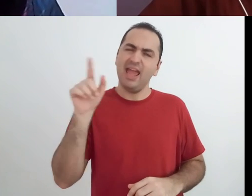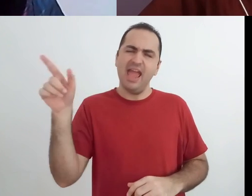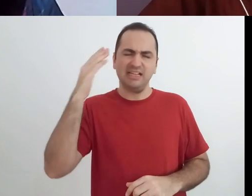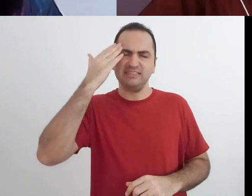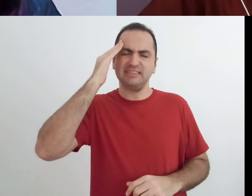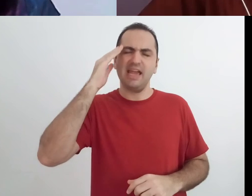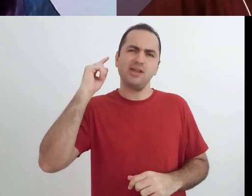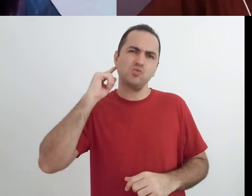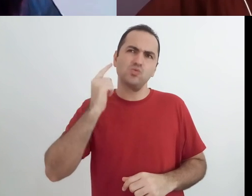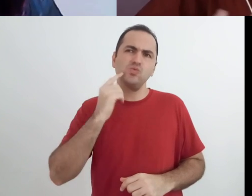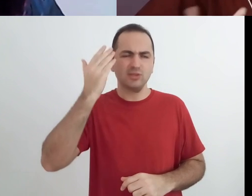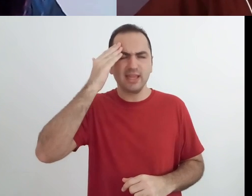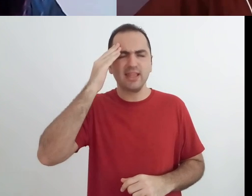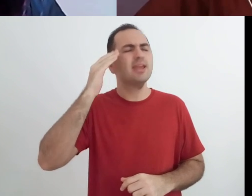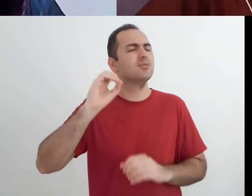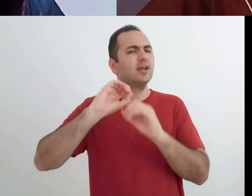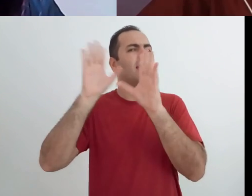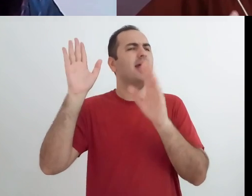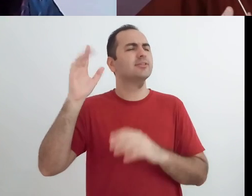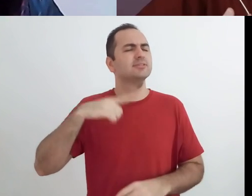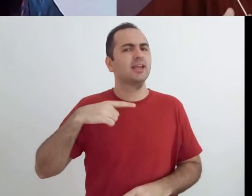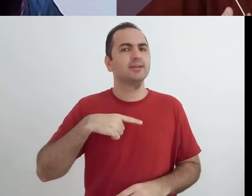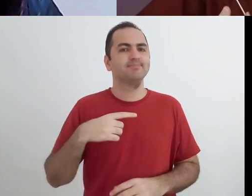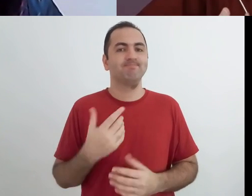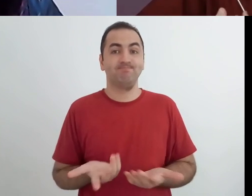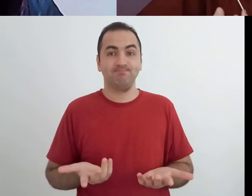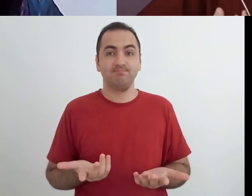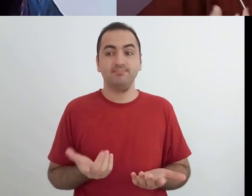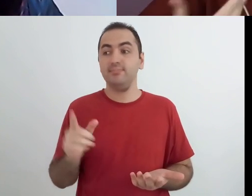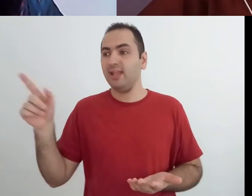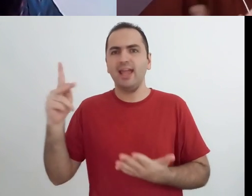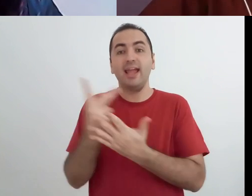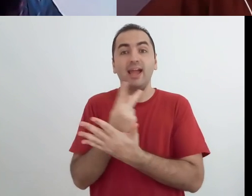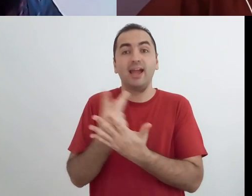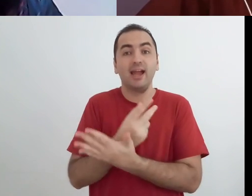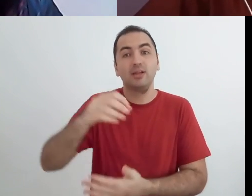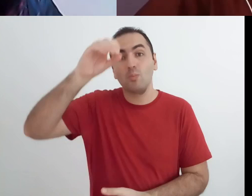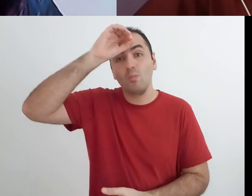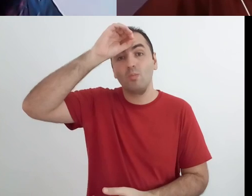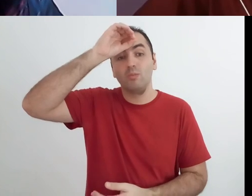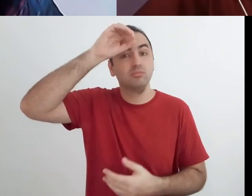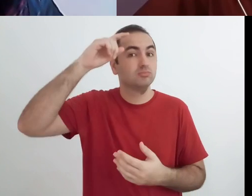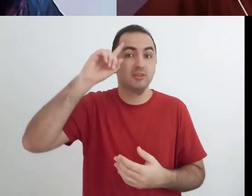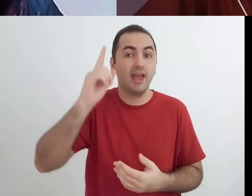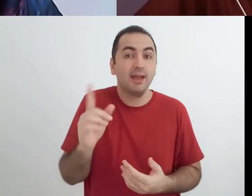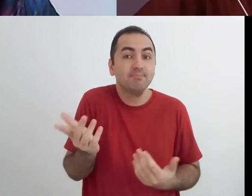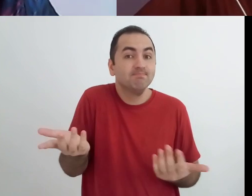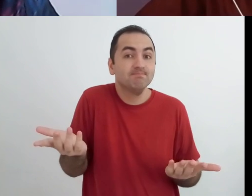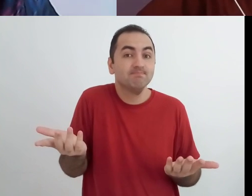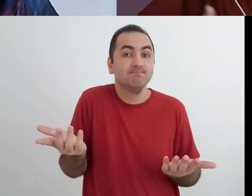mas... Ele não vai ter a oportunidade de saber o que ele fez de errado e não vai ter a oportunidade de consertar, né? E ele vai continuar fazendo errado.